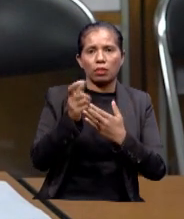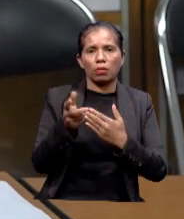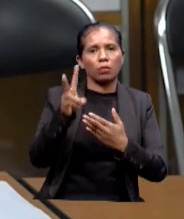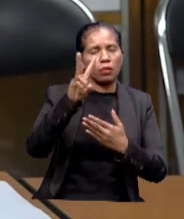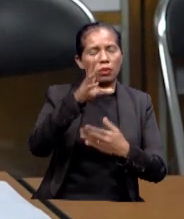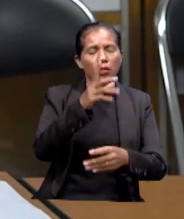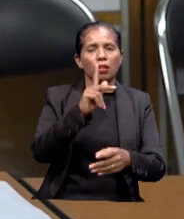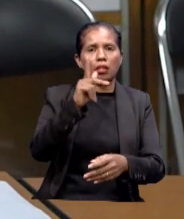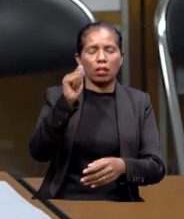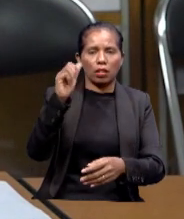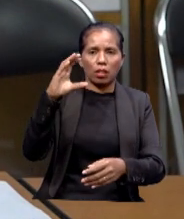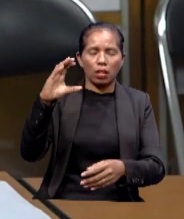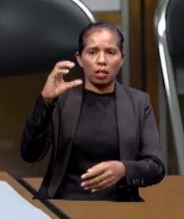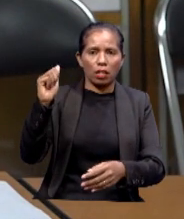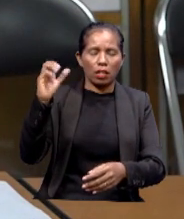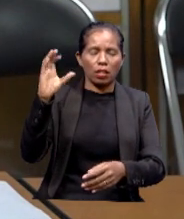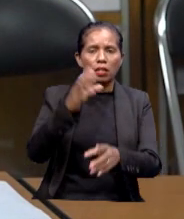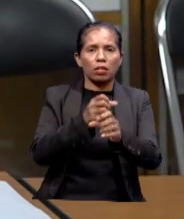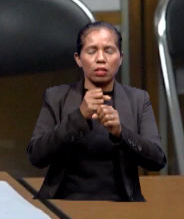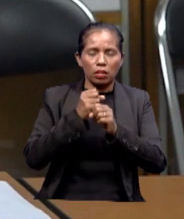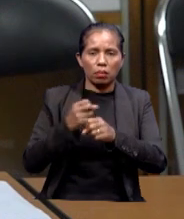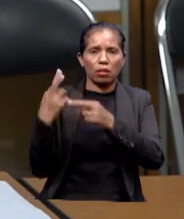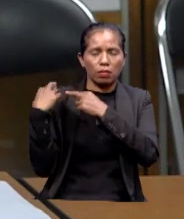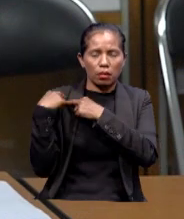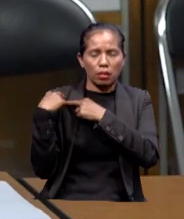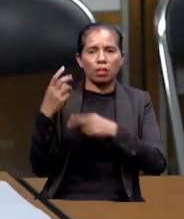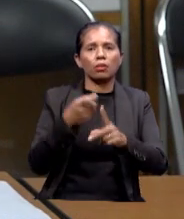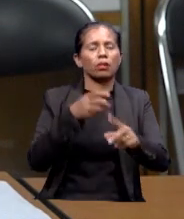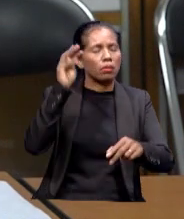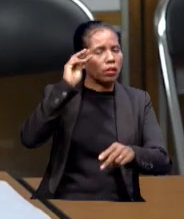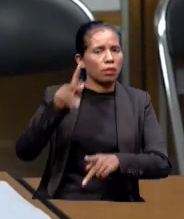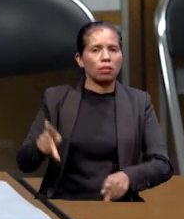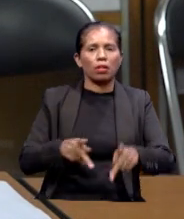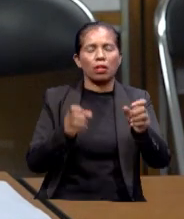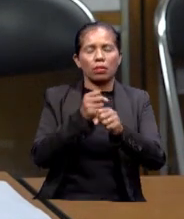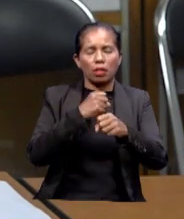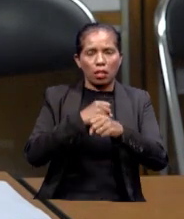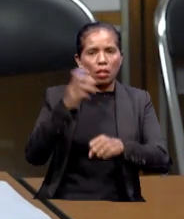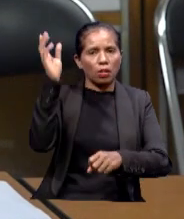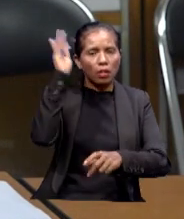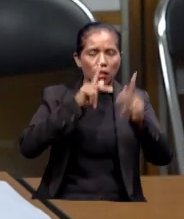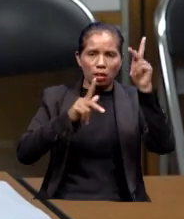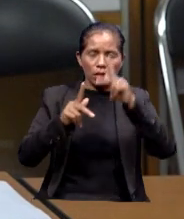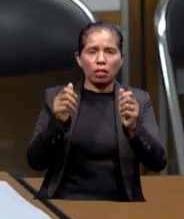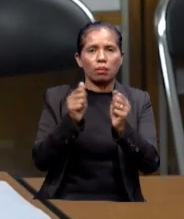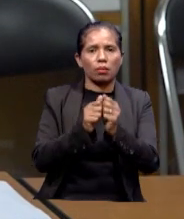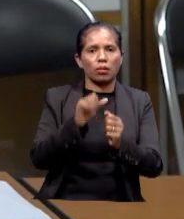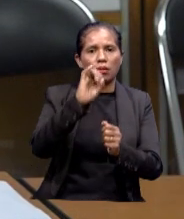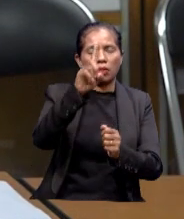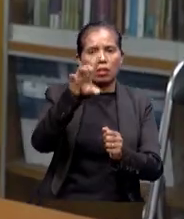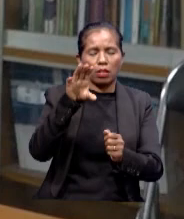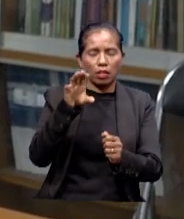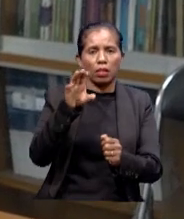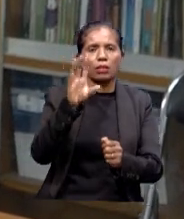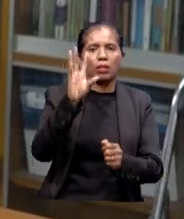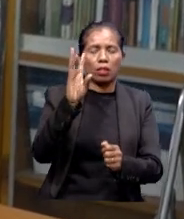Delegação Competência do Ministério Público, atu halo investigação, ba caso atus idanen. José Verdial afirma, husi caso